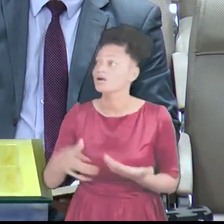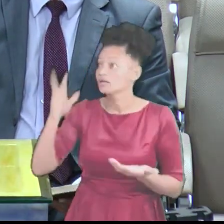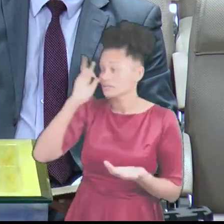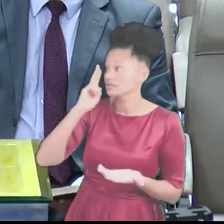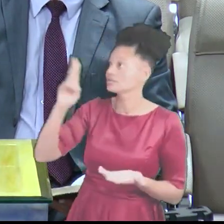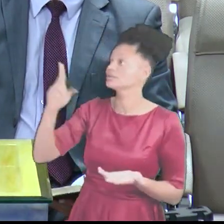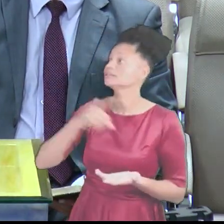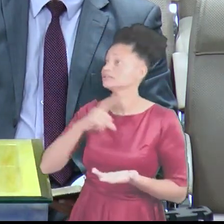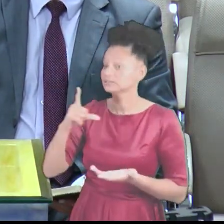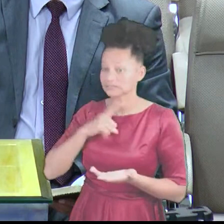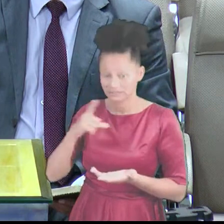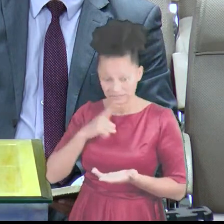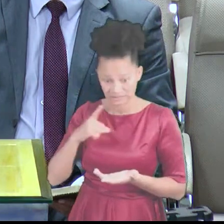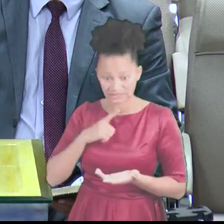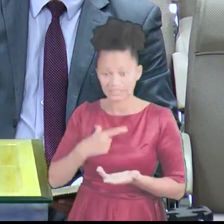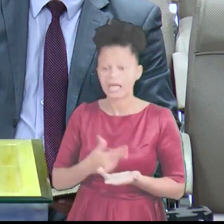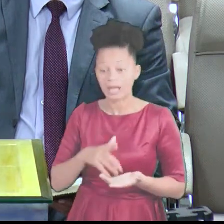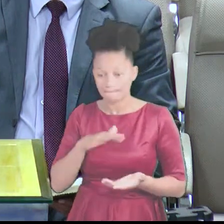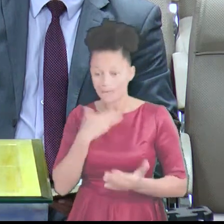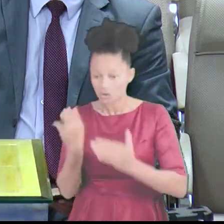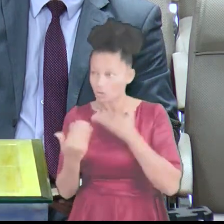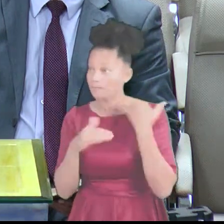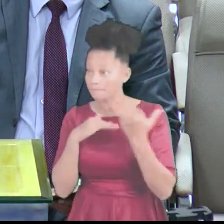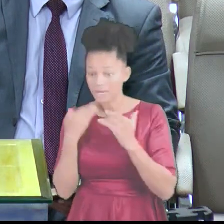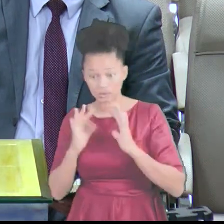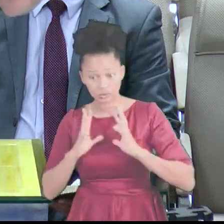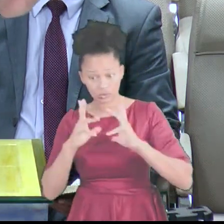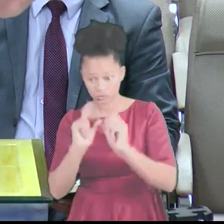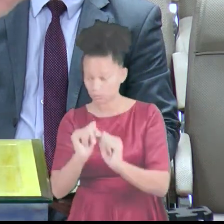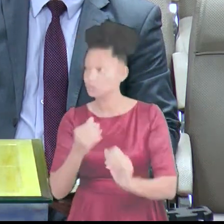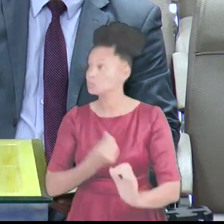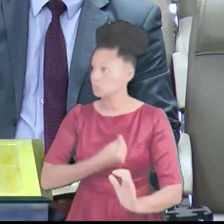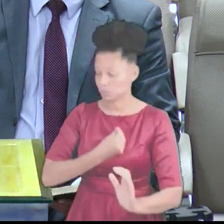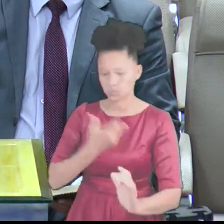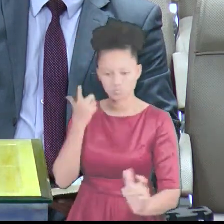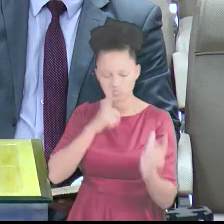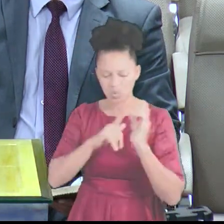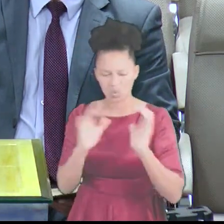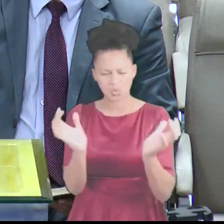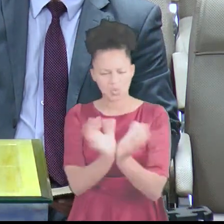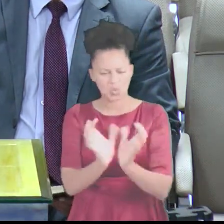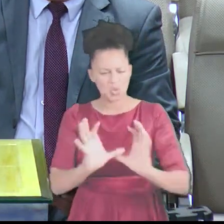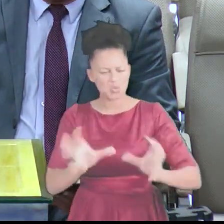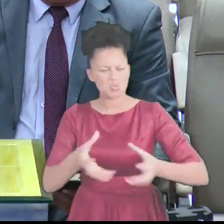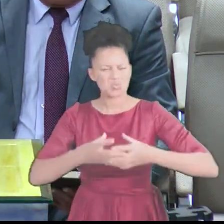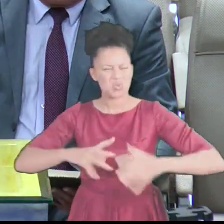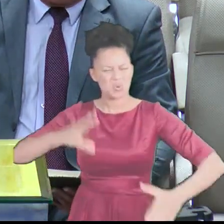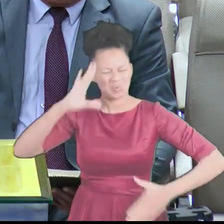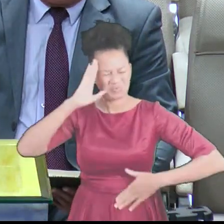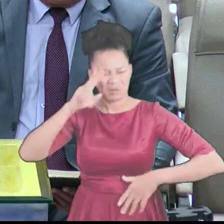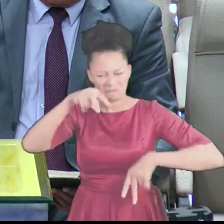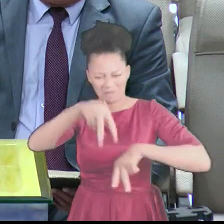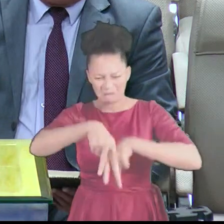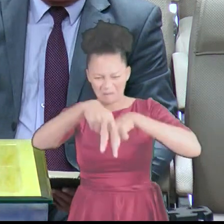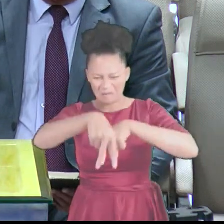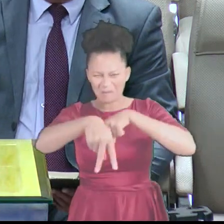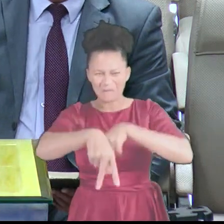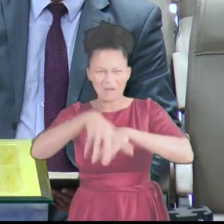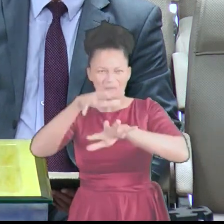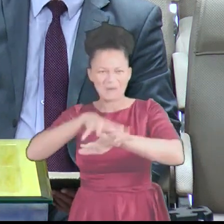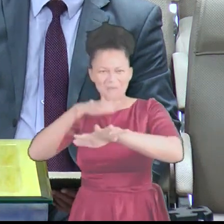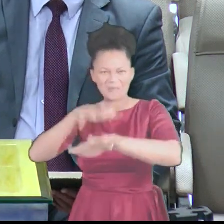Senhor, tinha defunto, mas agora está tudo vivo. Um exército de pé,